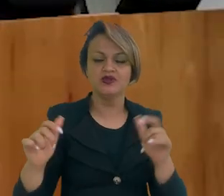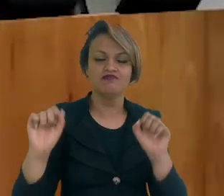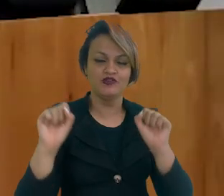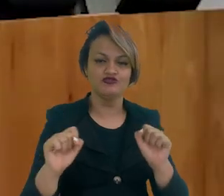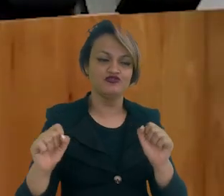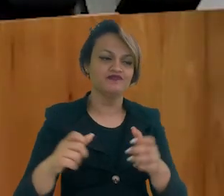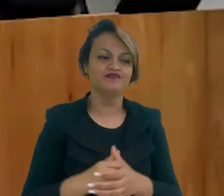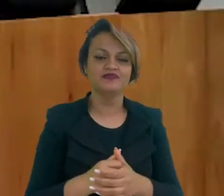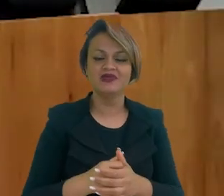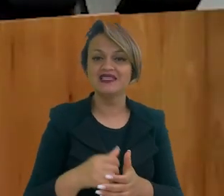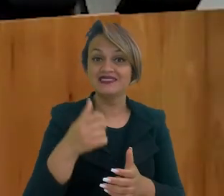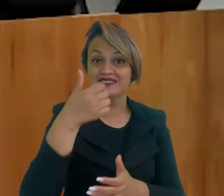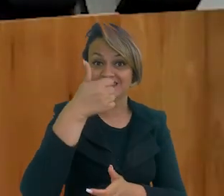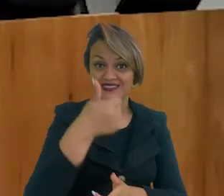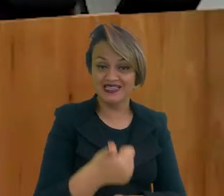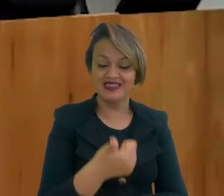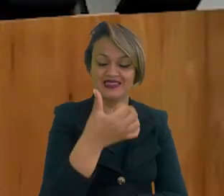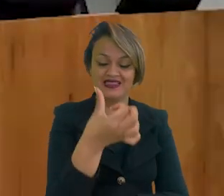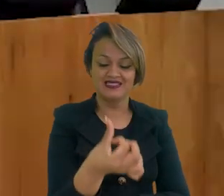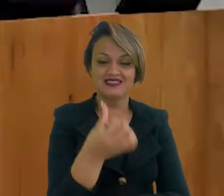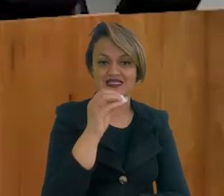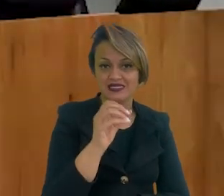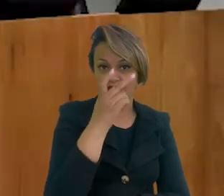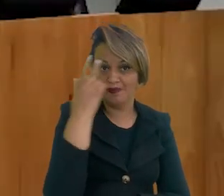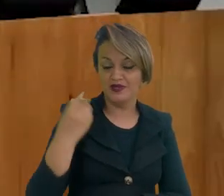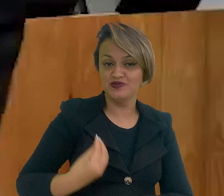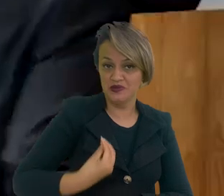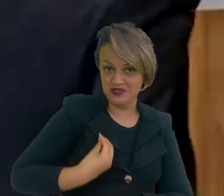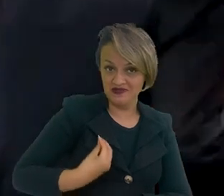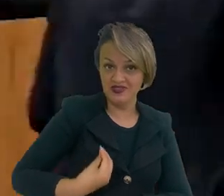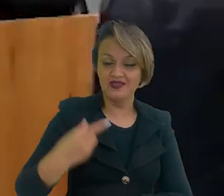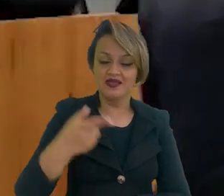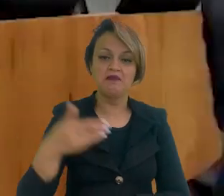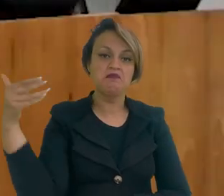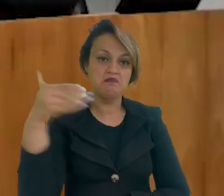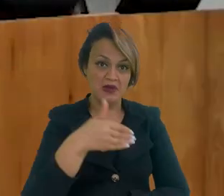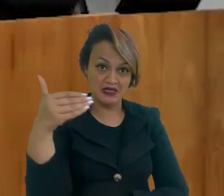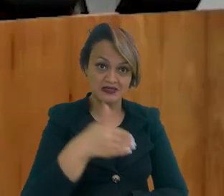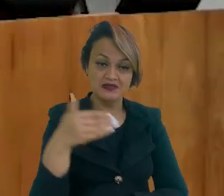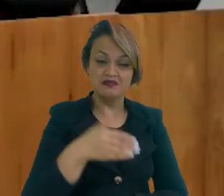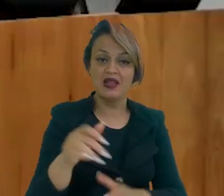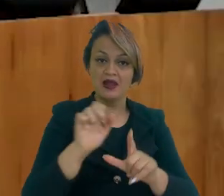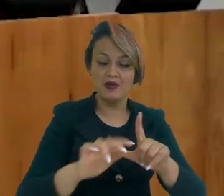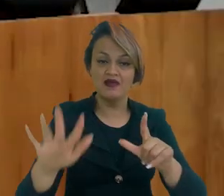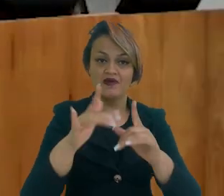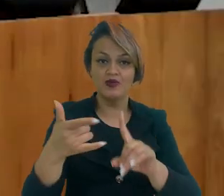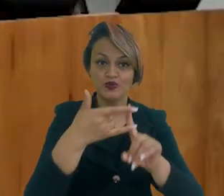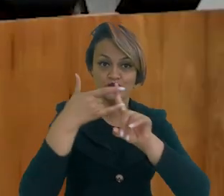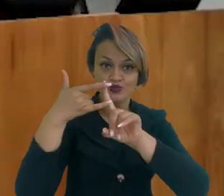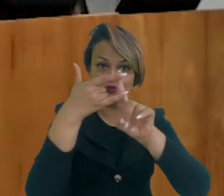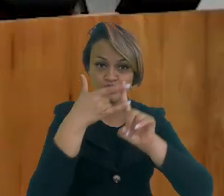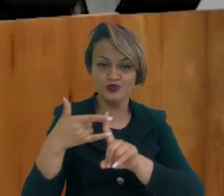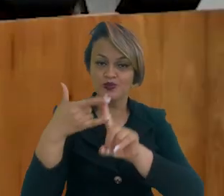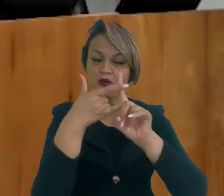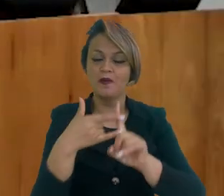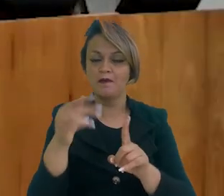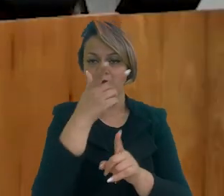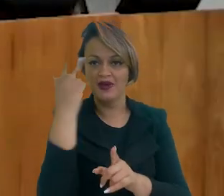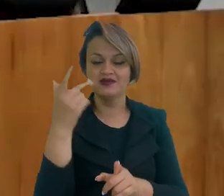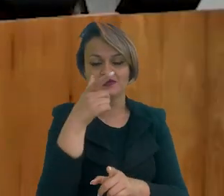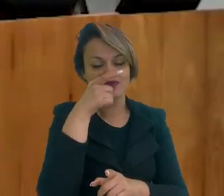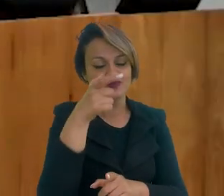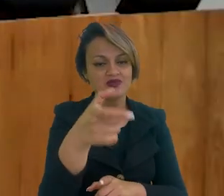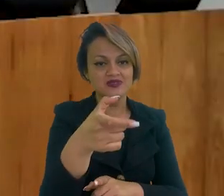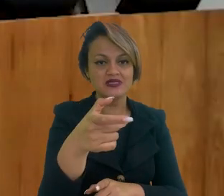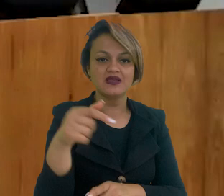não passarei as perguntas da nossa das nossas participantes são mais de 160 participantes fiéis